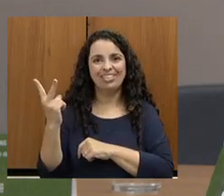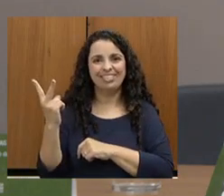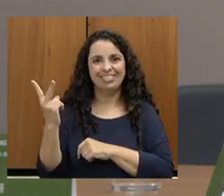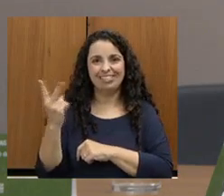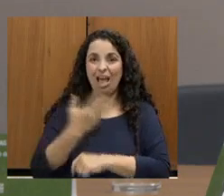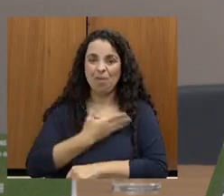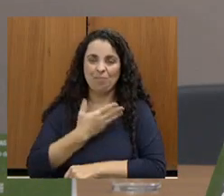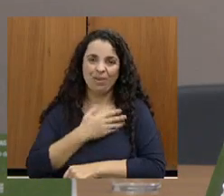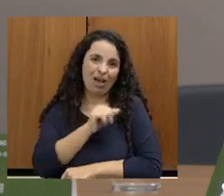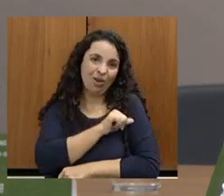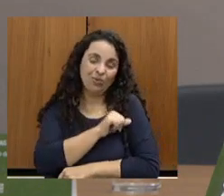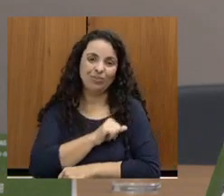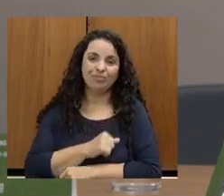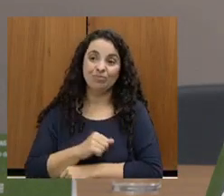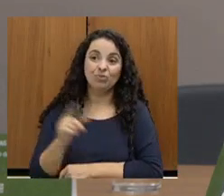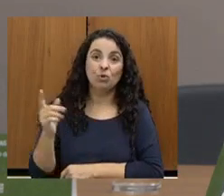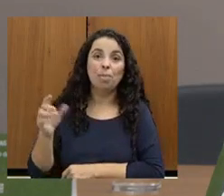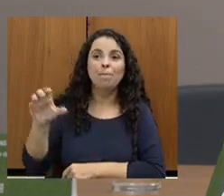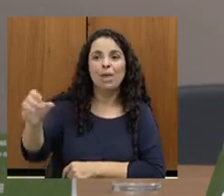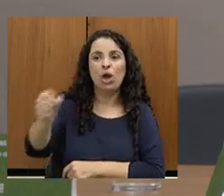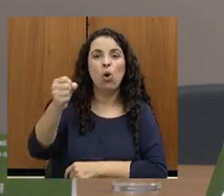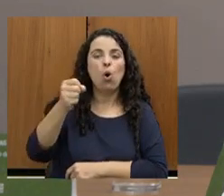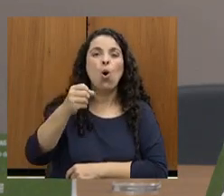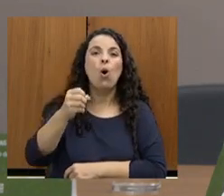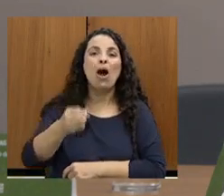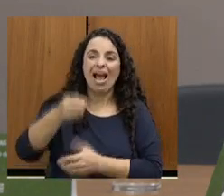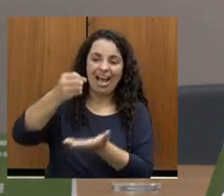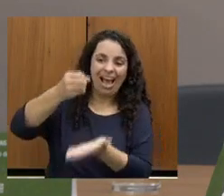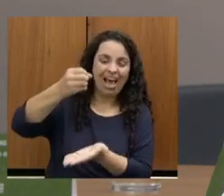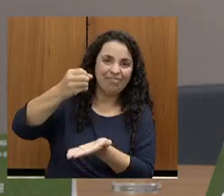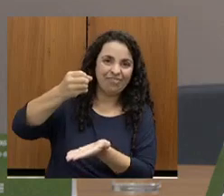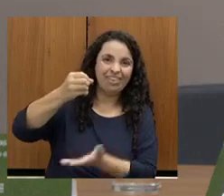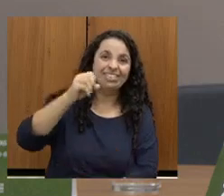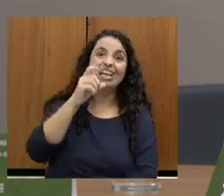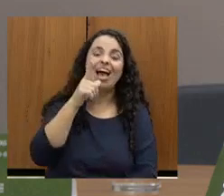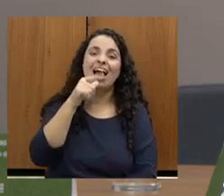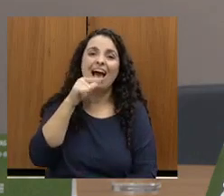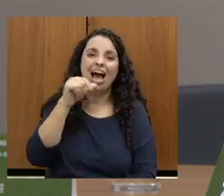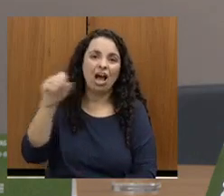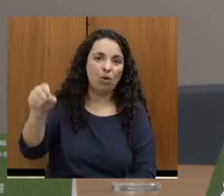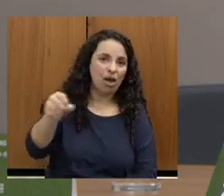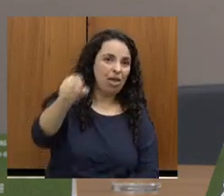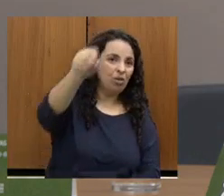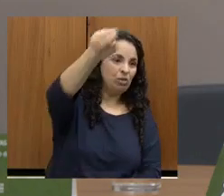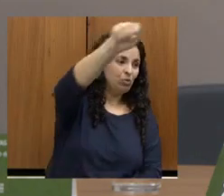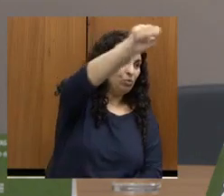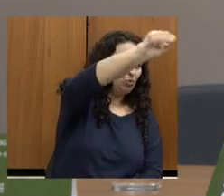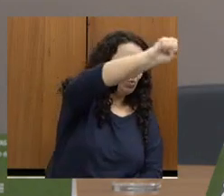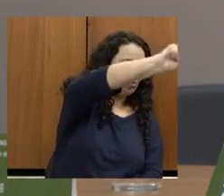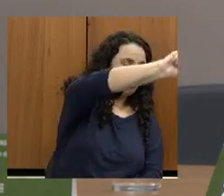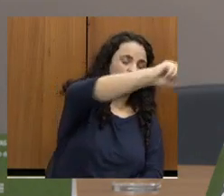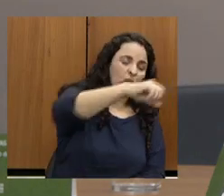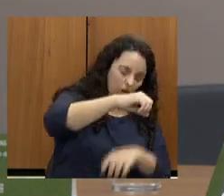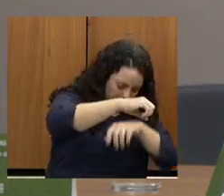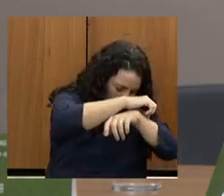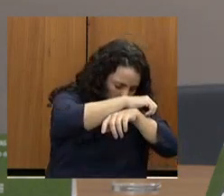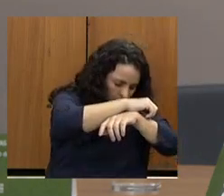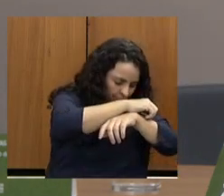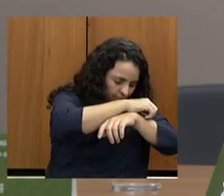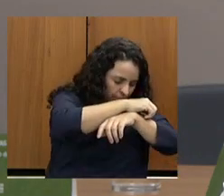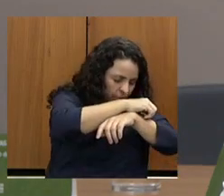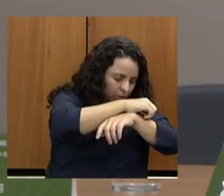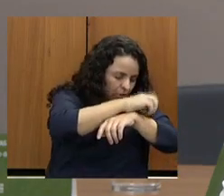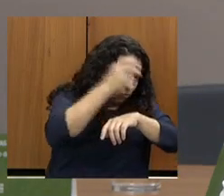O Davi finge que continua dormindo para evitar tamanho e humilhação, espera esses alunos saírem da sala